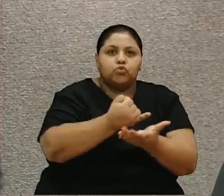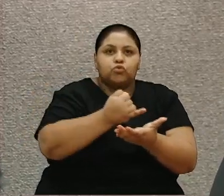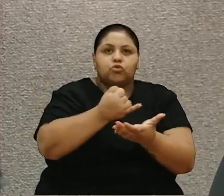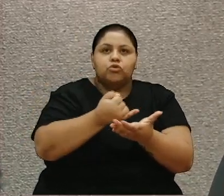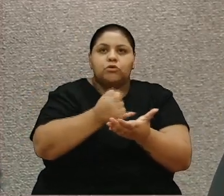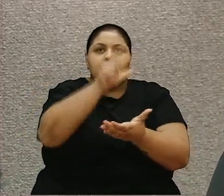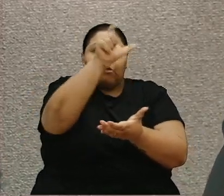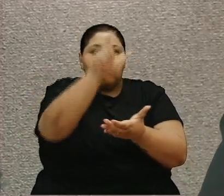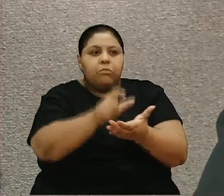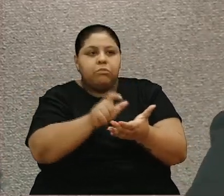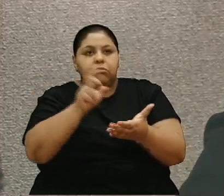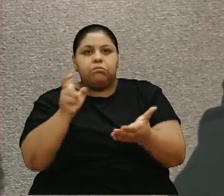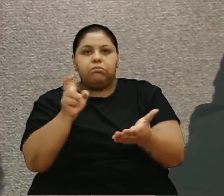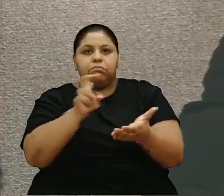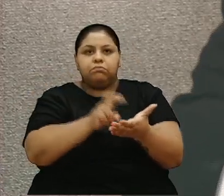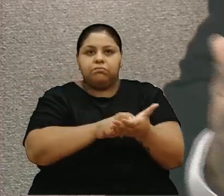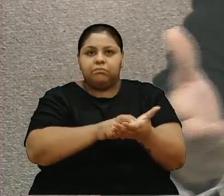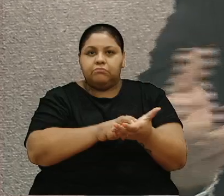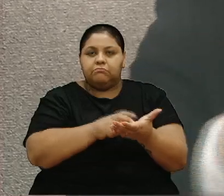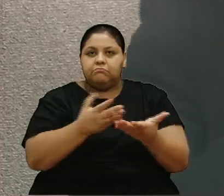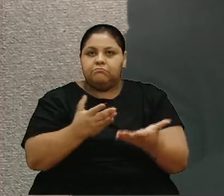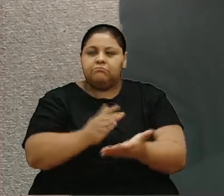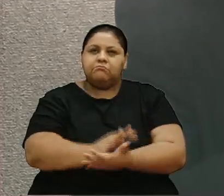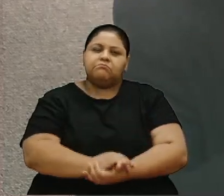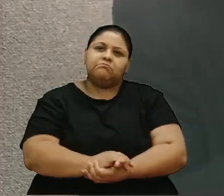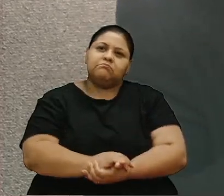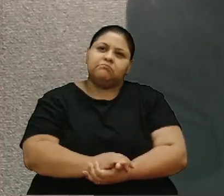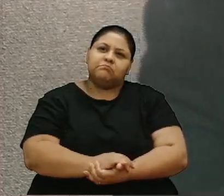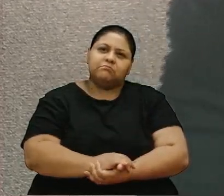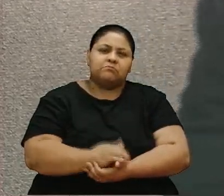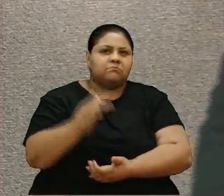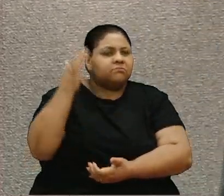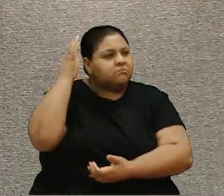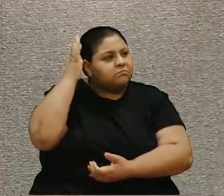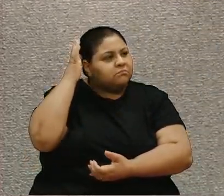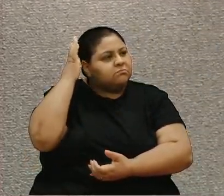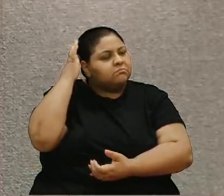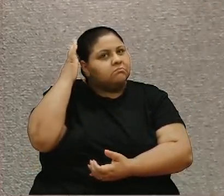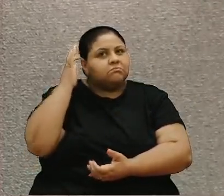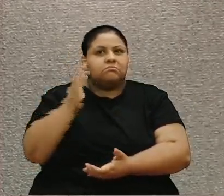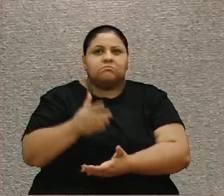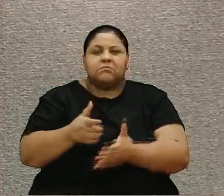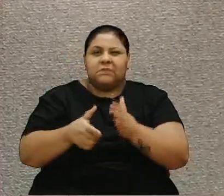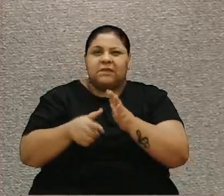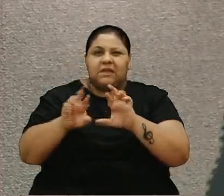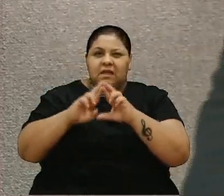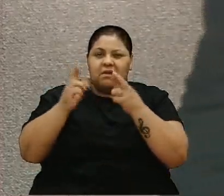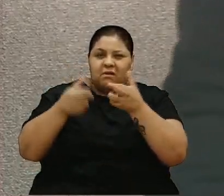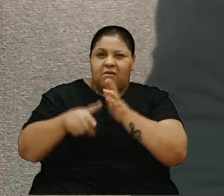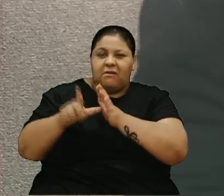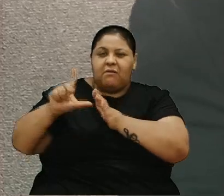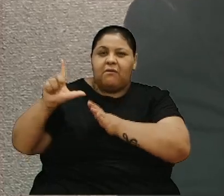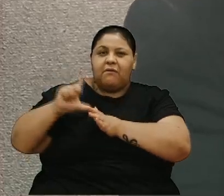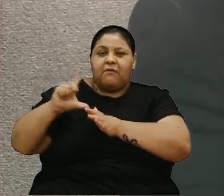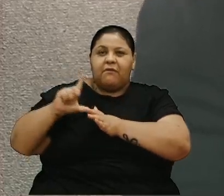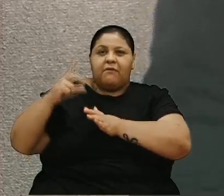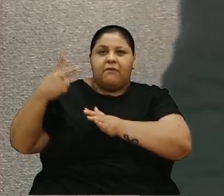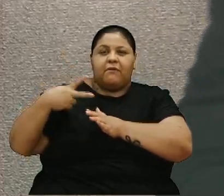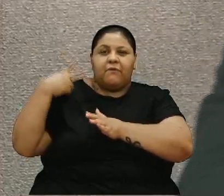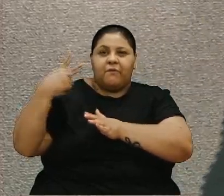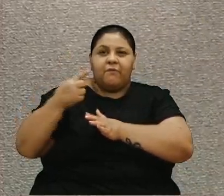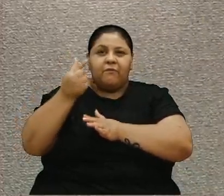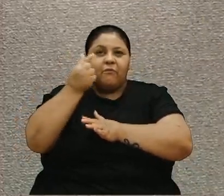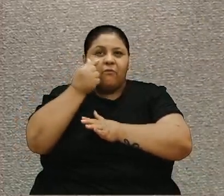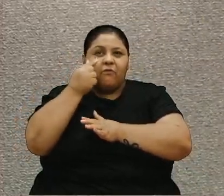banqueiros. Então, nós tivemos aqui no expediente passado, nós tivemos aqui o vereador Eloy Frisso,